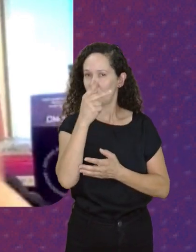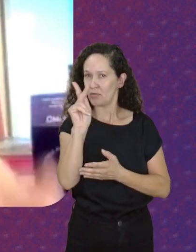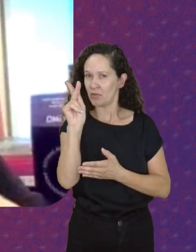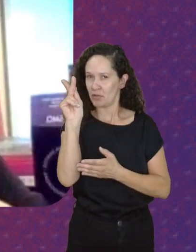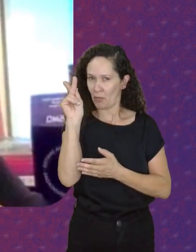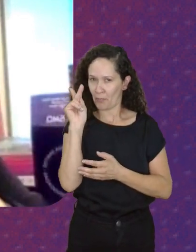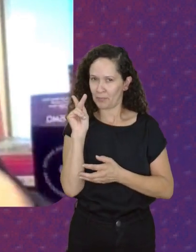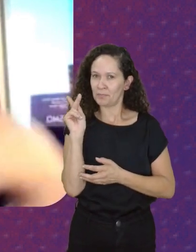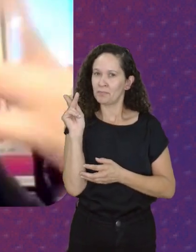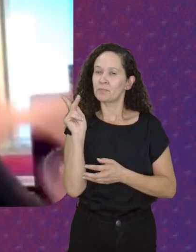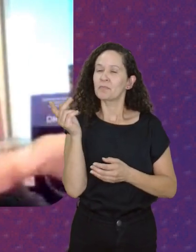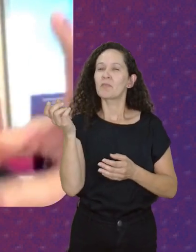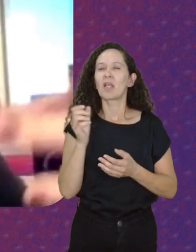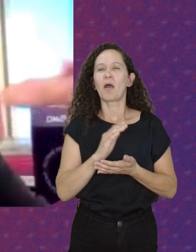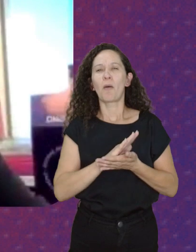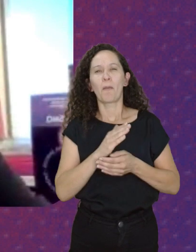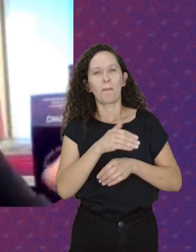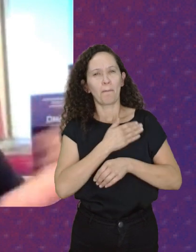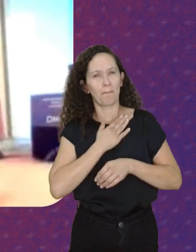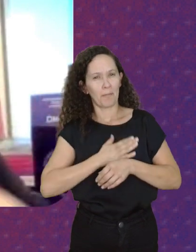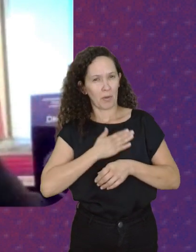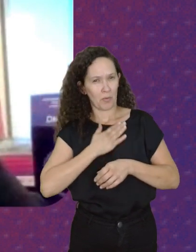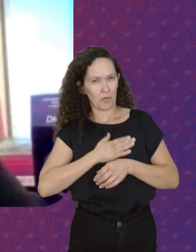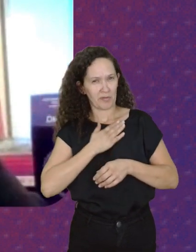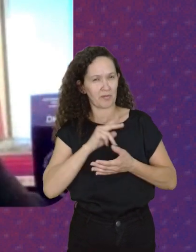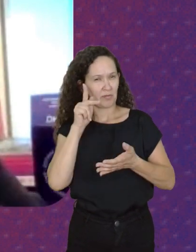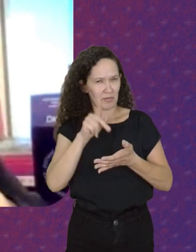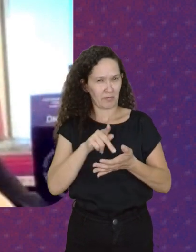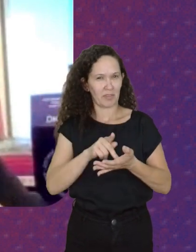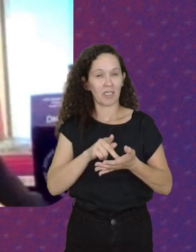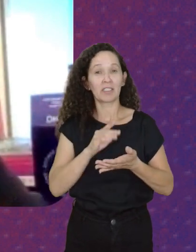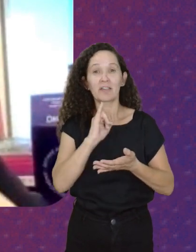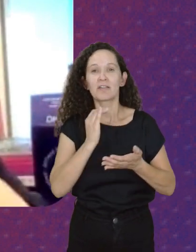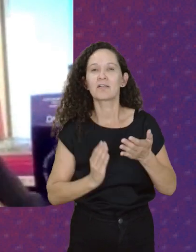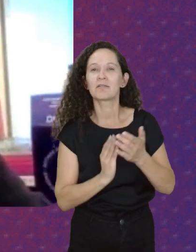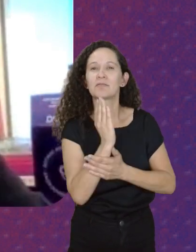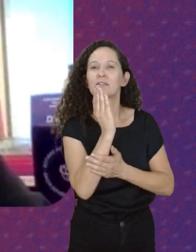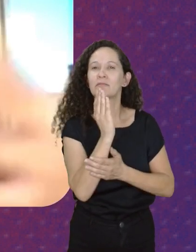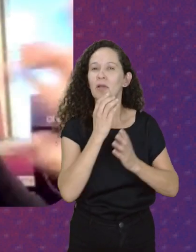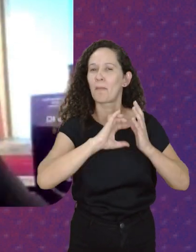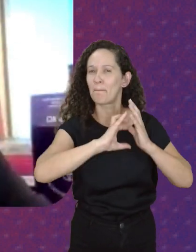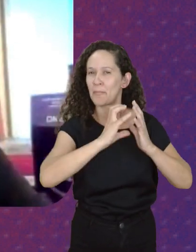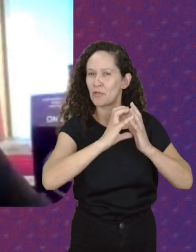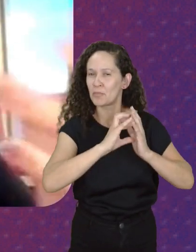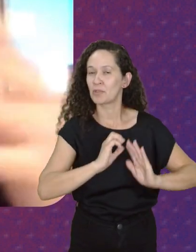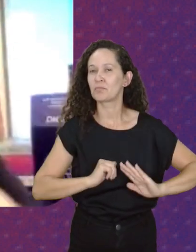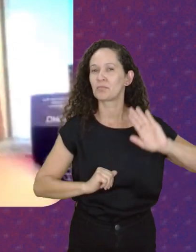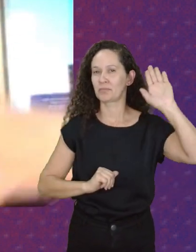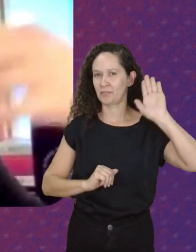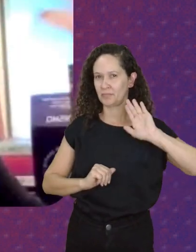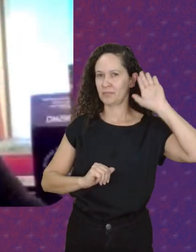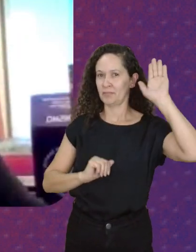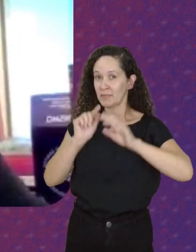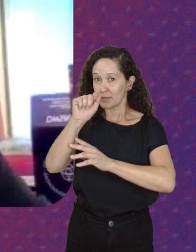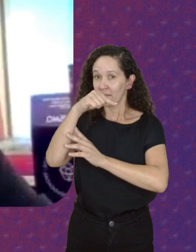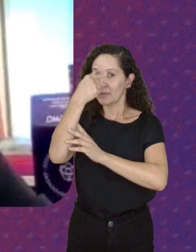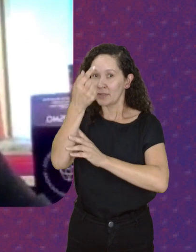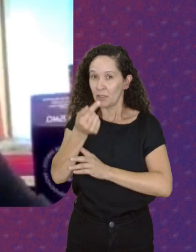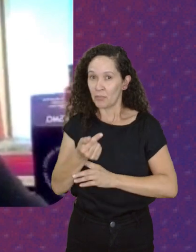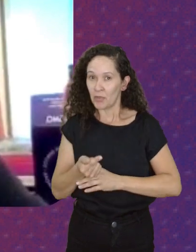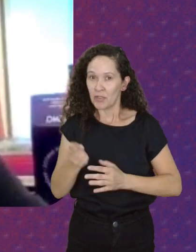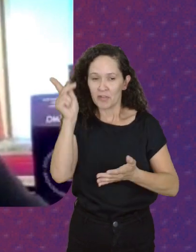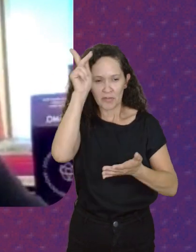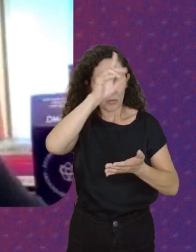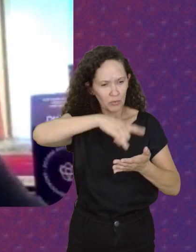de candidatura lá para agosto seja efetivado, caso você seja aprovada pelo partido para ser candidata, e depois tenha o seu